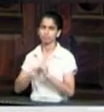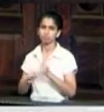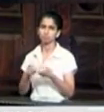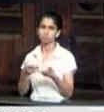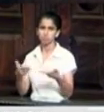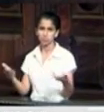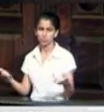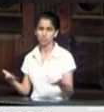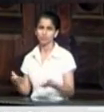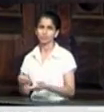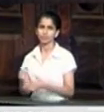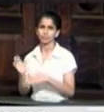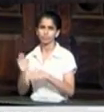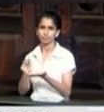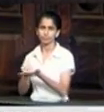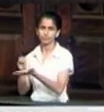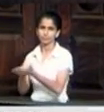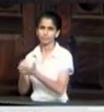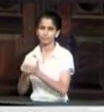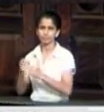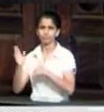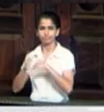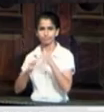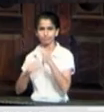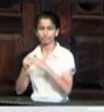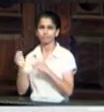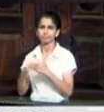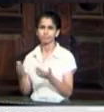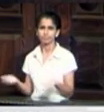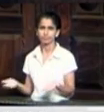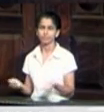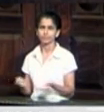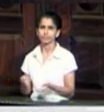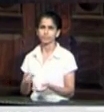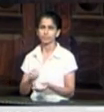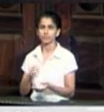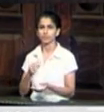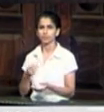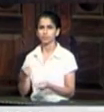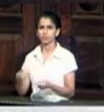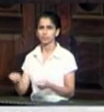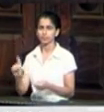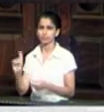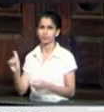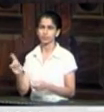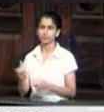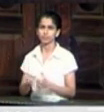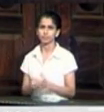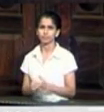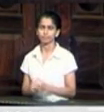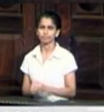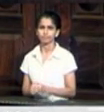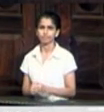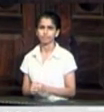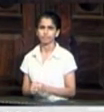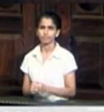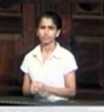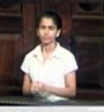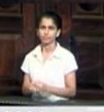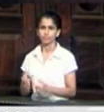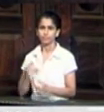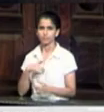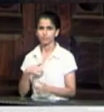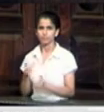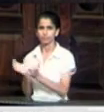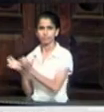administrar essa questão. Não precisa, senhor presidente, os poderes